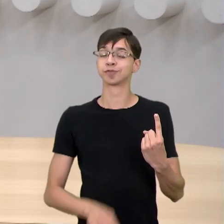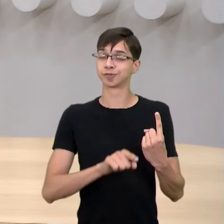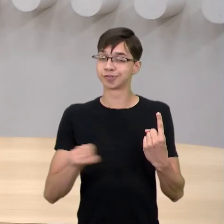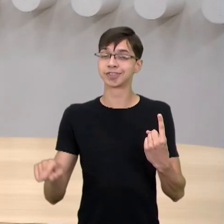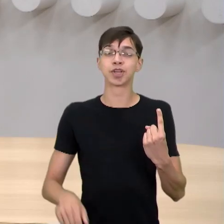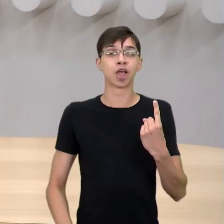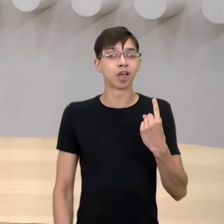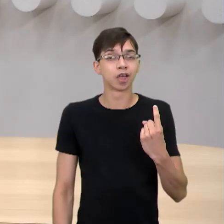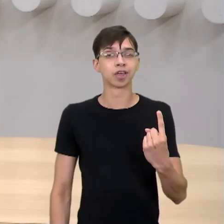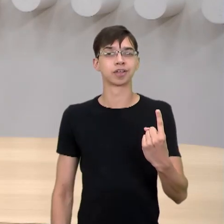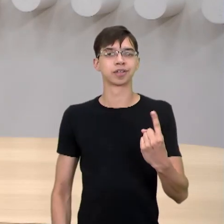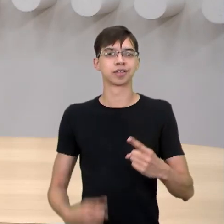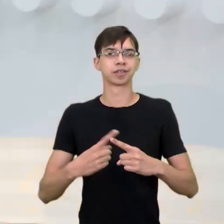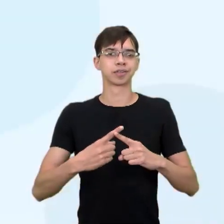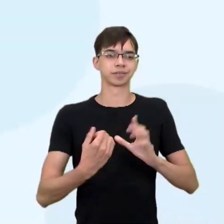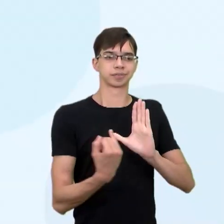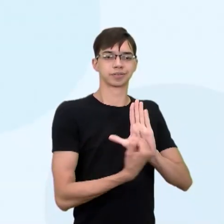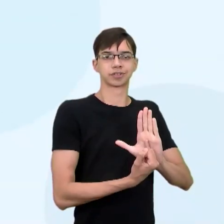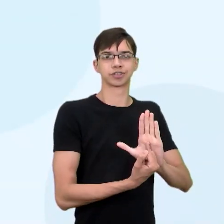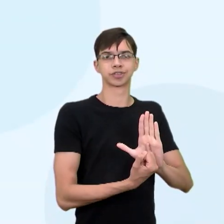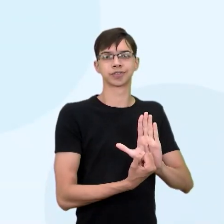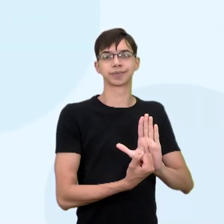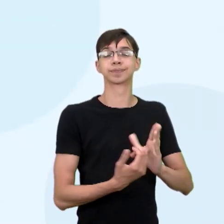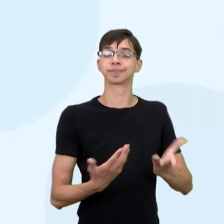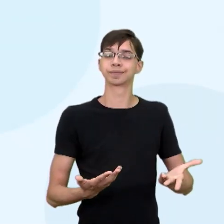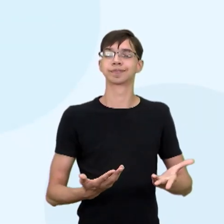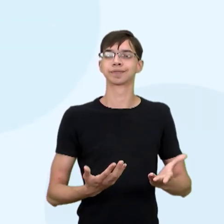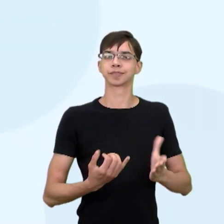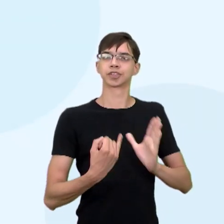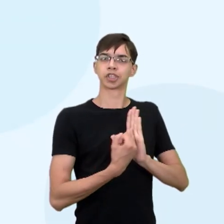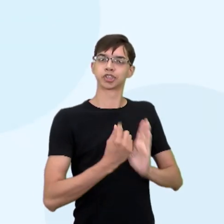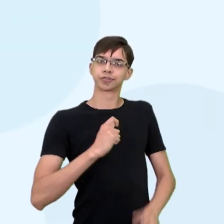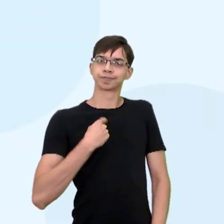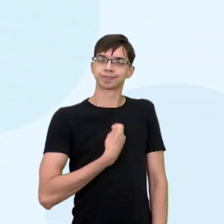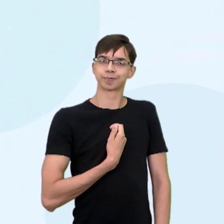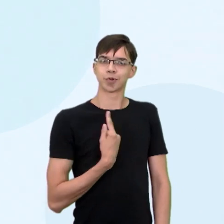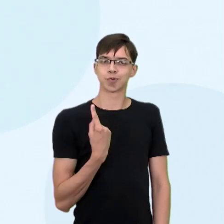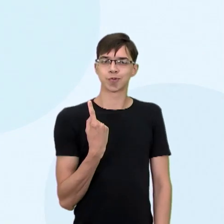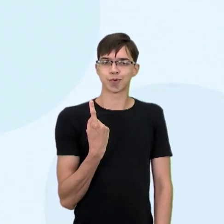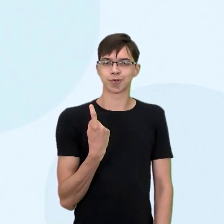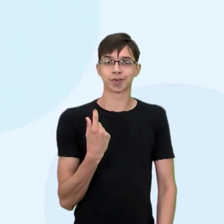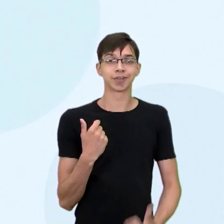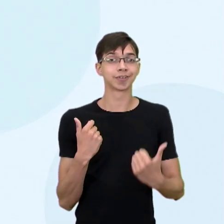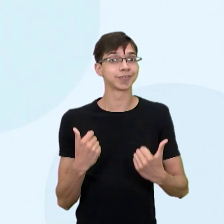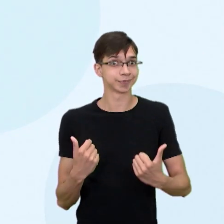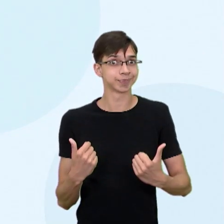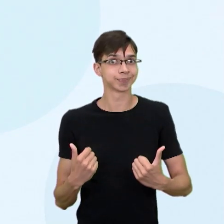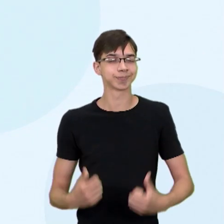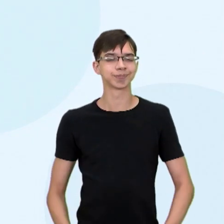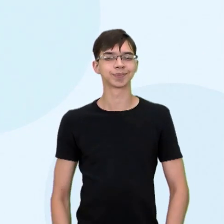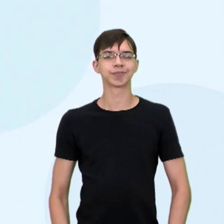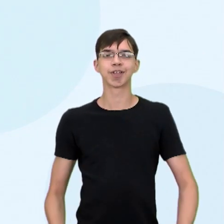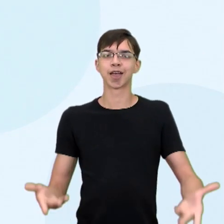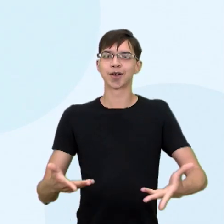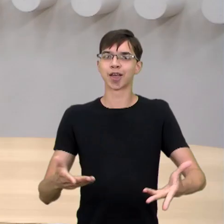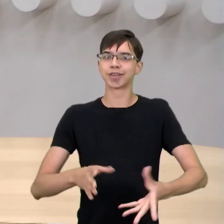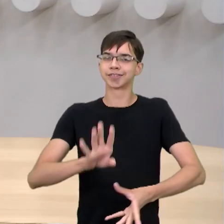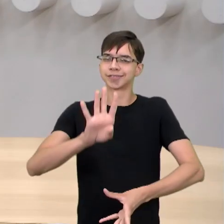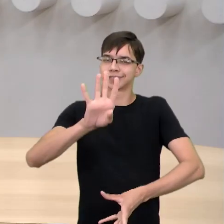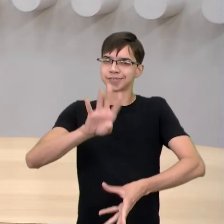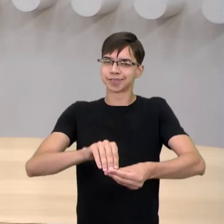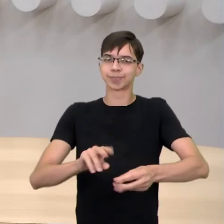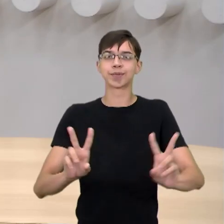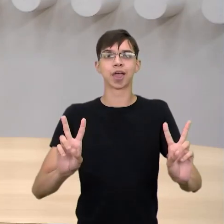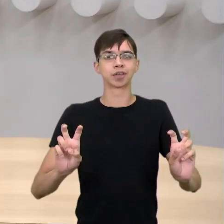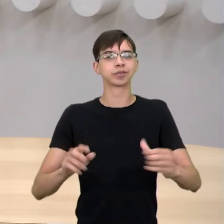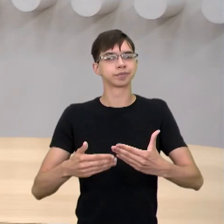essa identidade e é ela que faz com que a gente seja único. Fechou? Segundos finais, a gente continua falando sobre esse assunto.